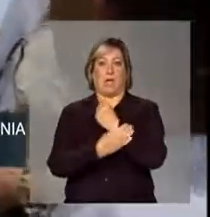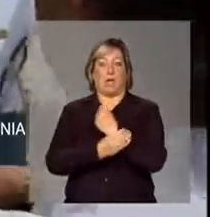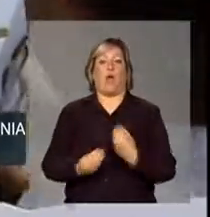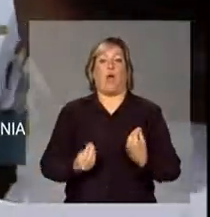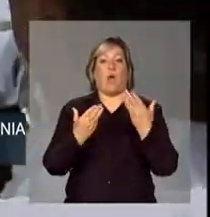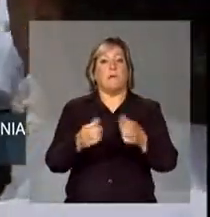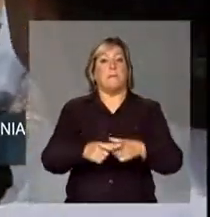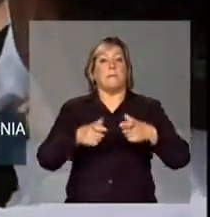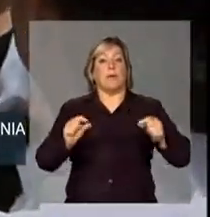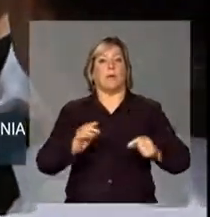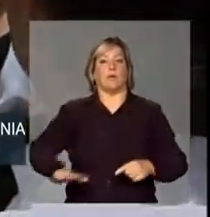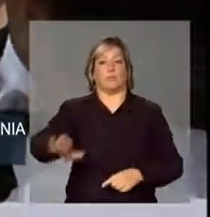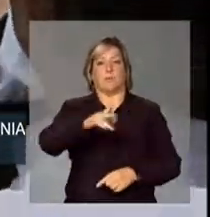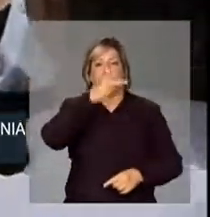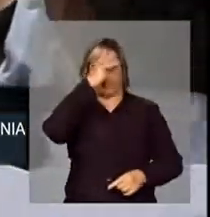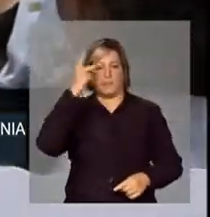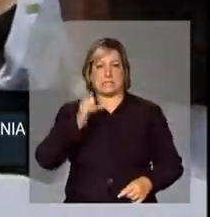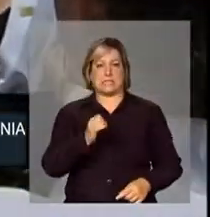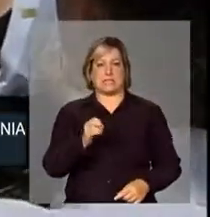de água aos